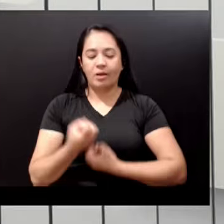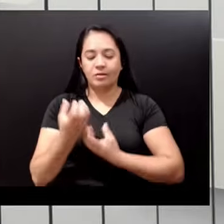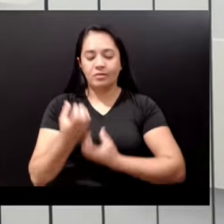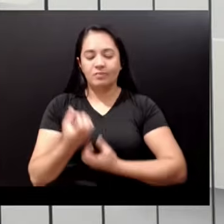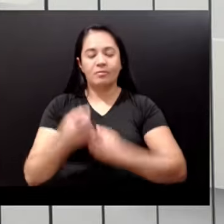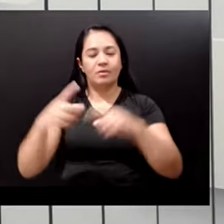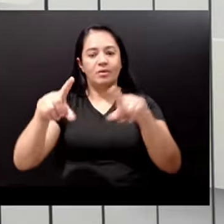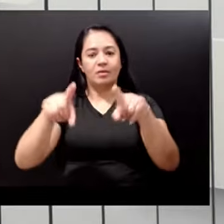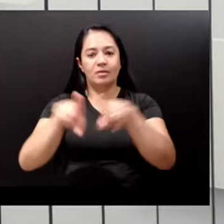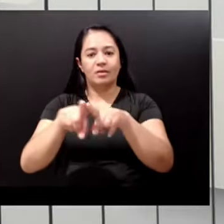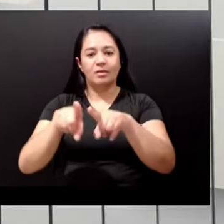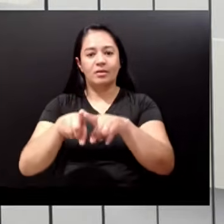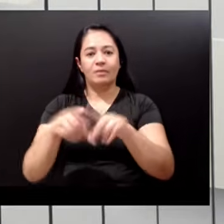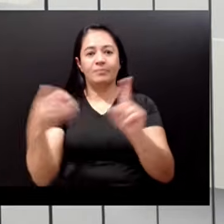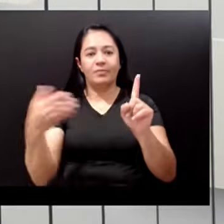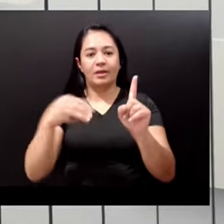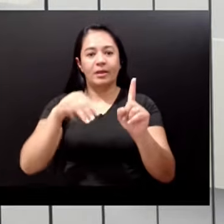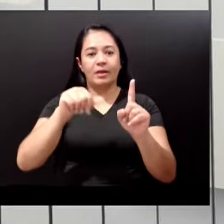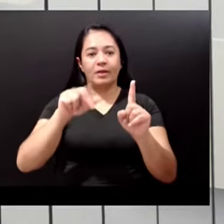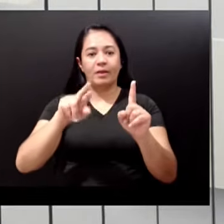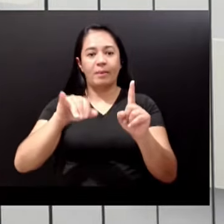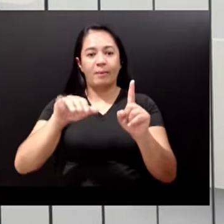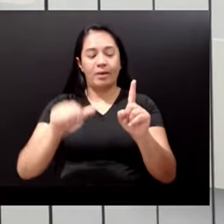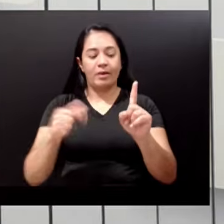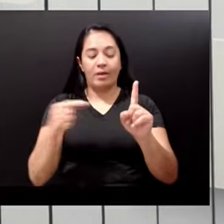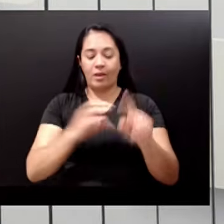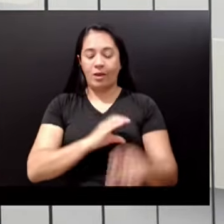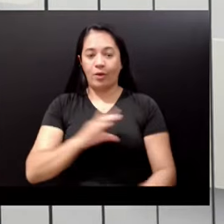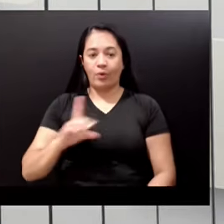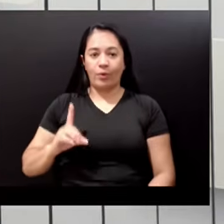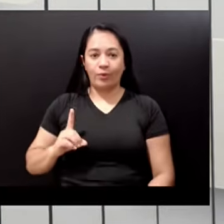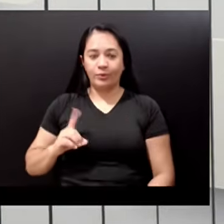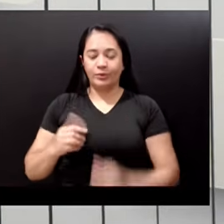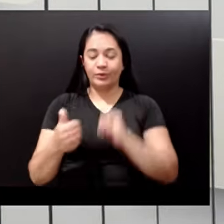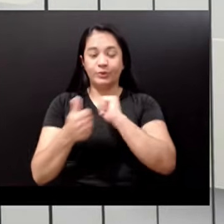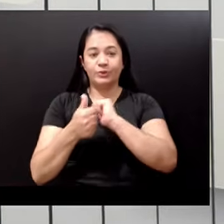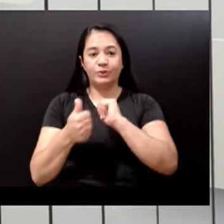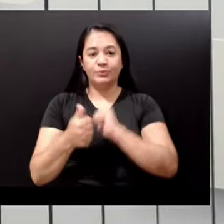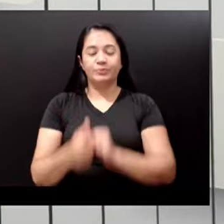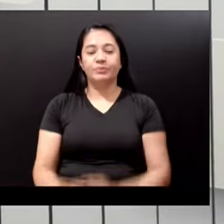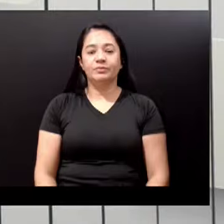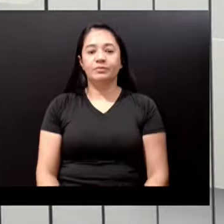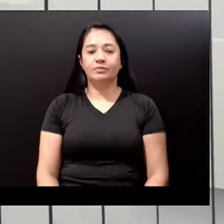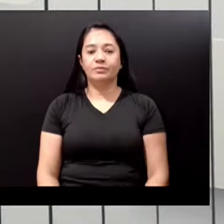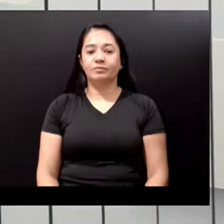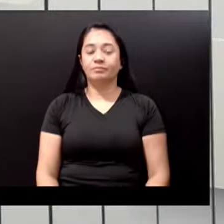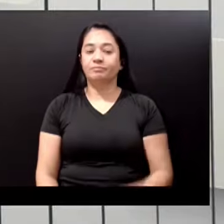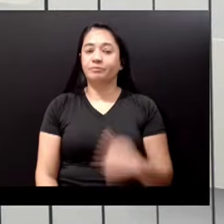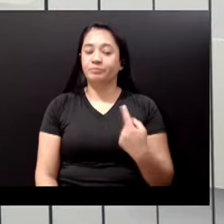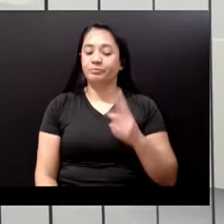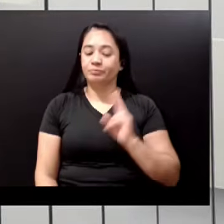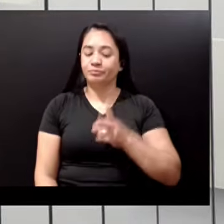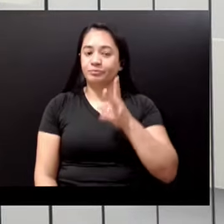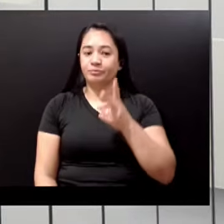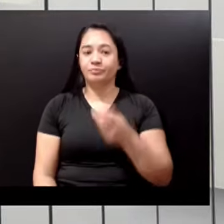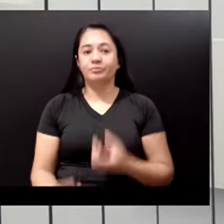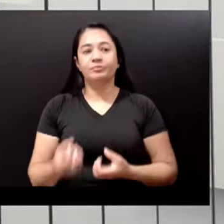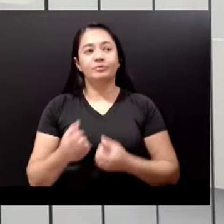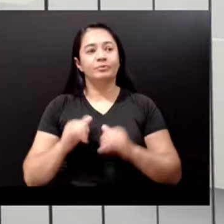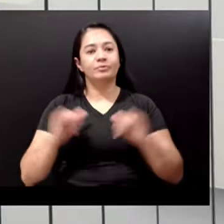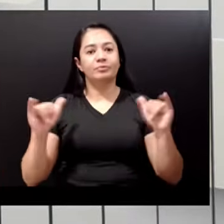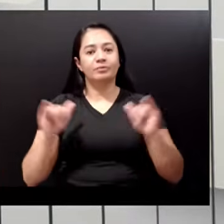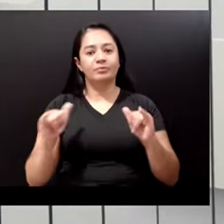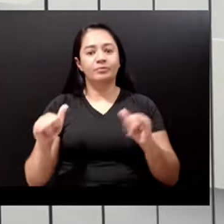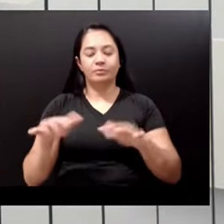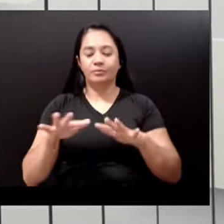Maria Helena Levi, que é coordenadora de qualificação. Bom, a gente segue aqui com as notícias da metrópole, porque o Conselho